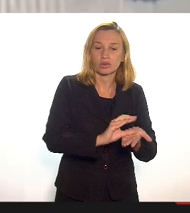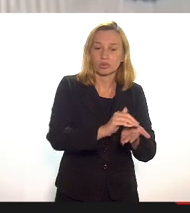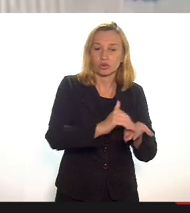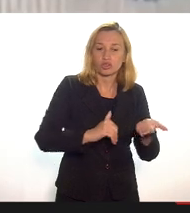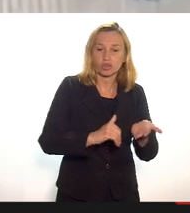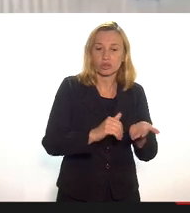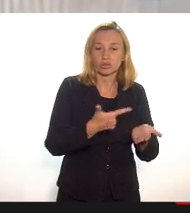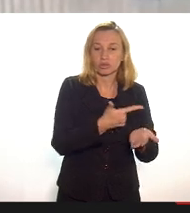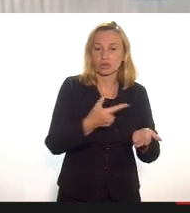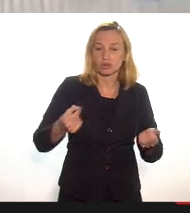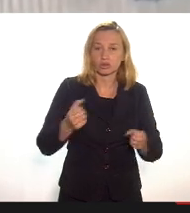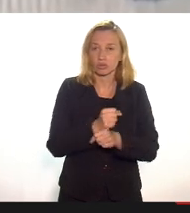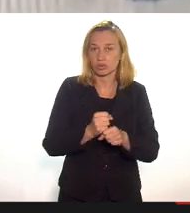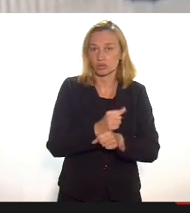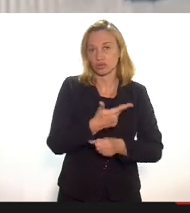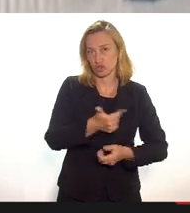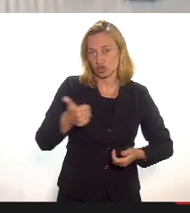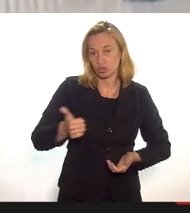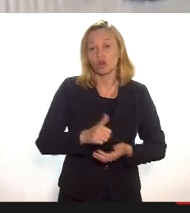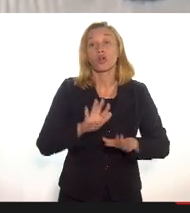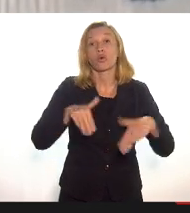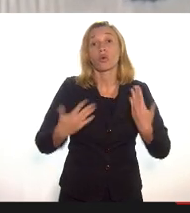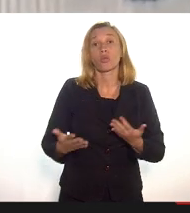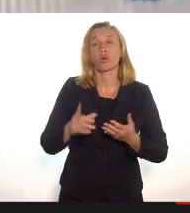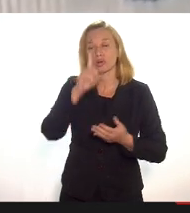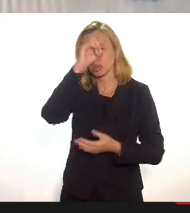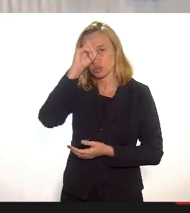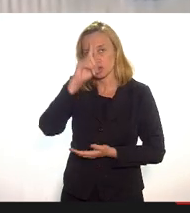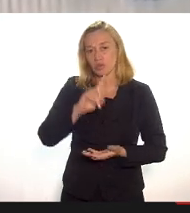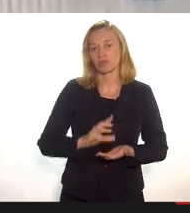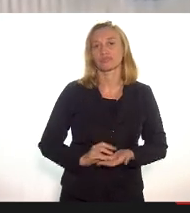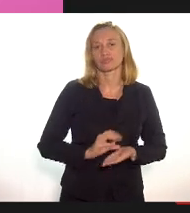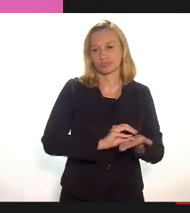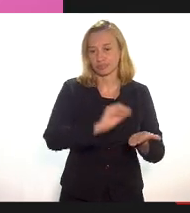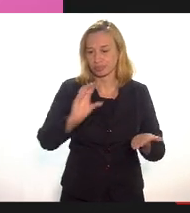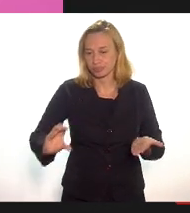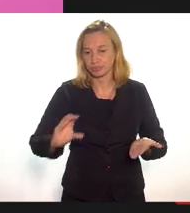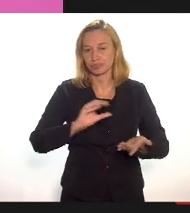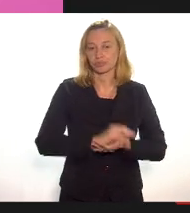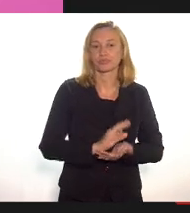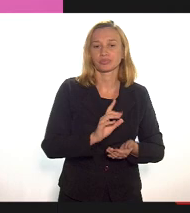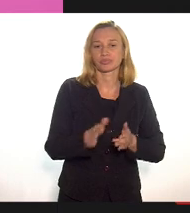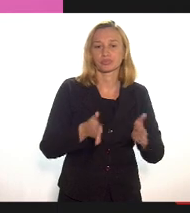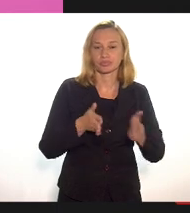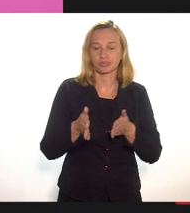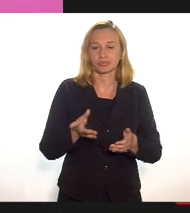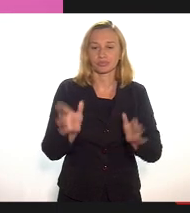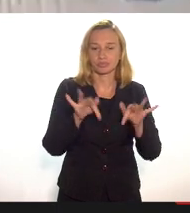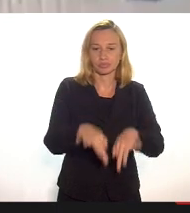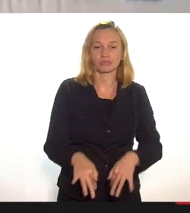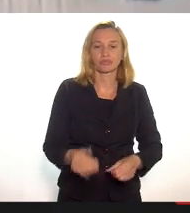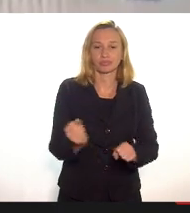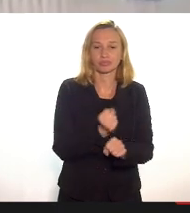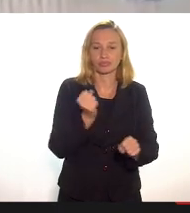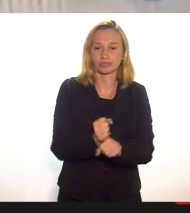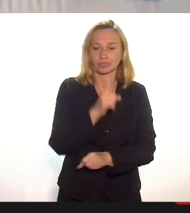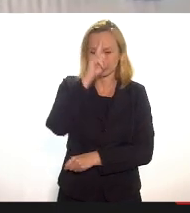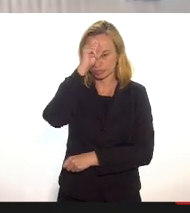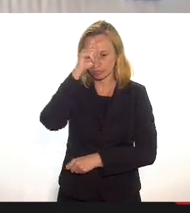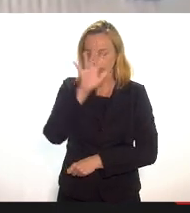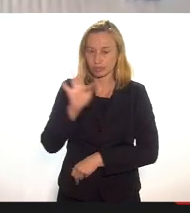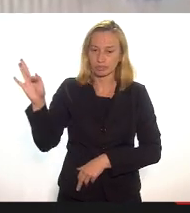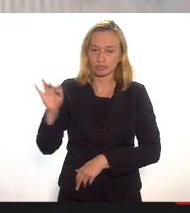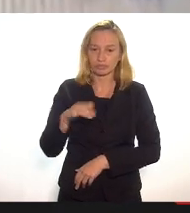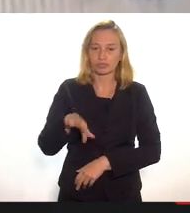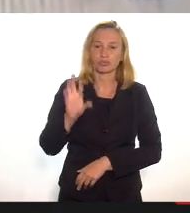ano de 2021, para quais hospitais, né? E a previsão do término das obras no Hospital Federal